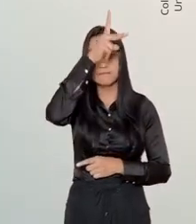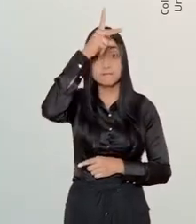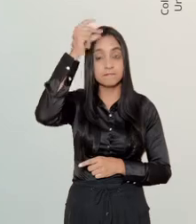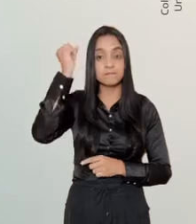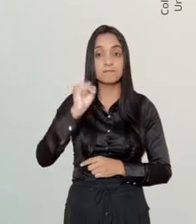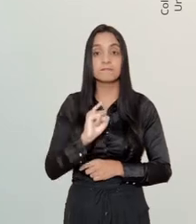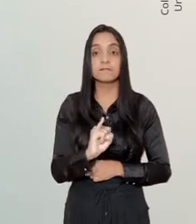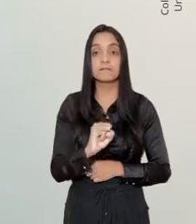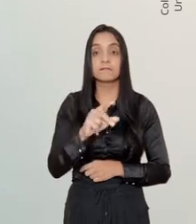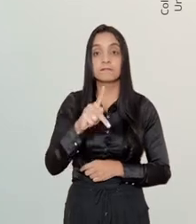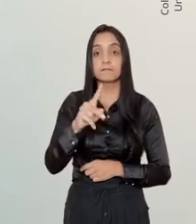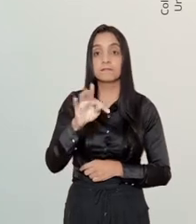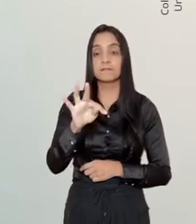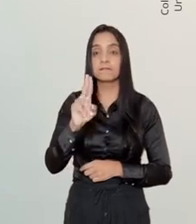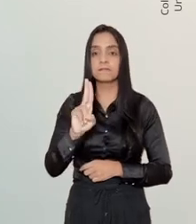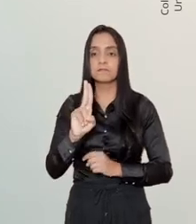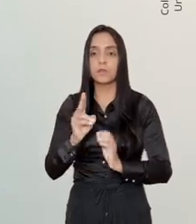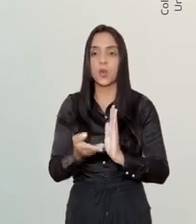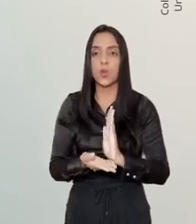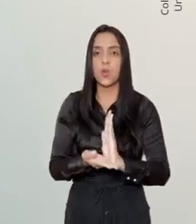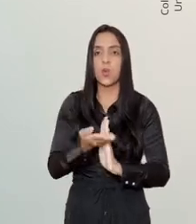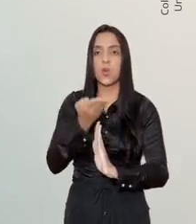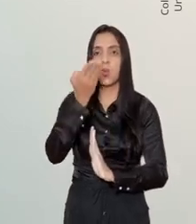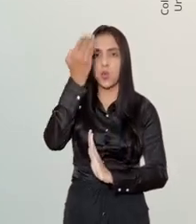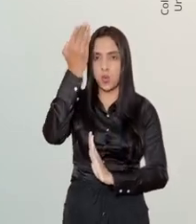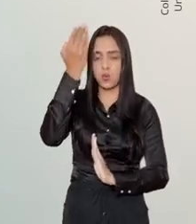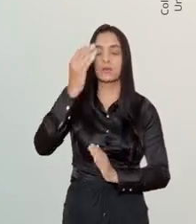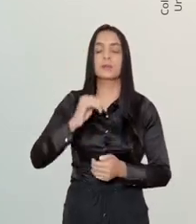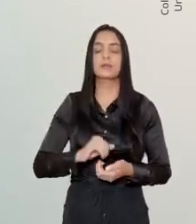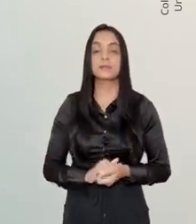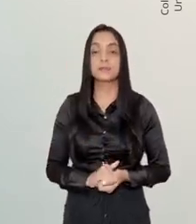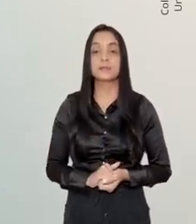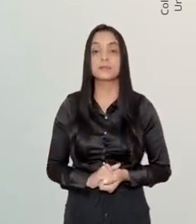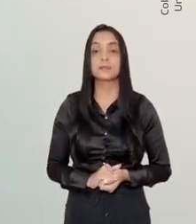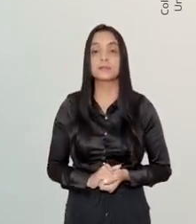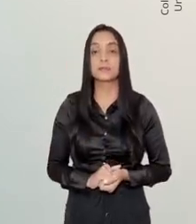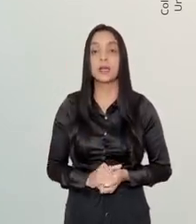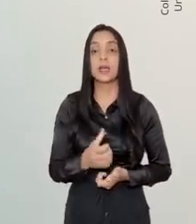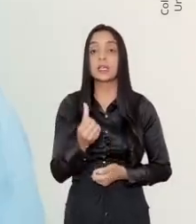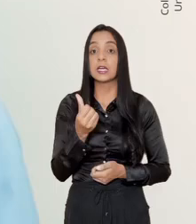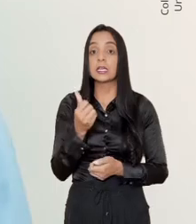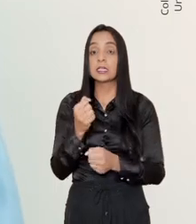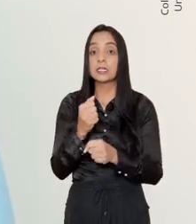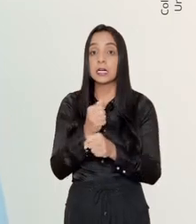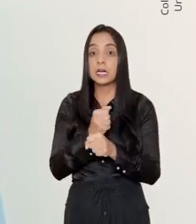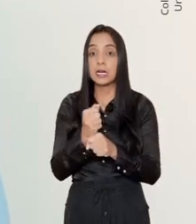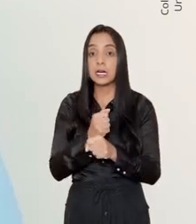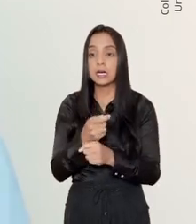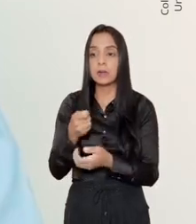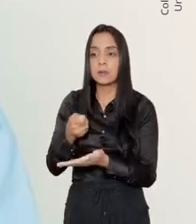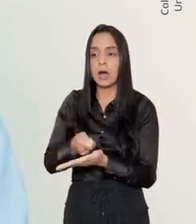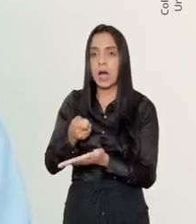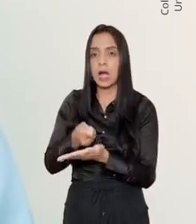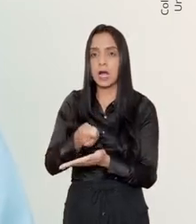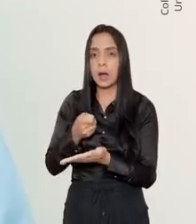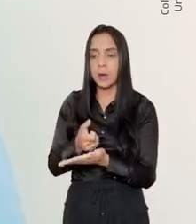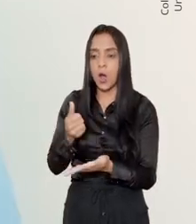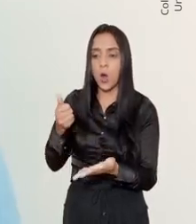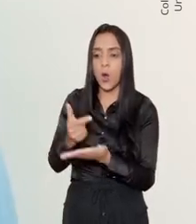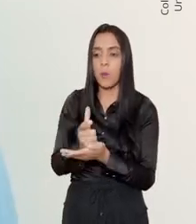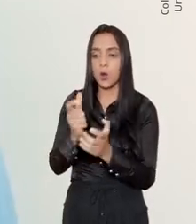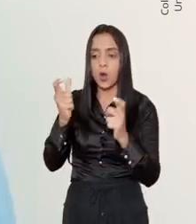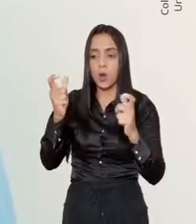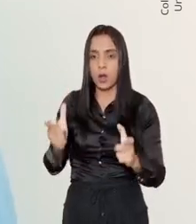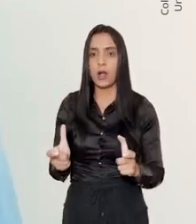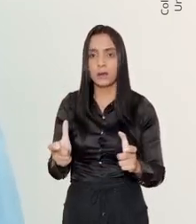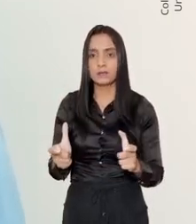A prefeitura ainda aumentou o IPTU e isso pesou para todo mundo. Há 6 anos estávamos arcando